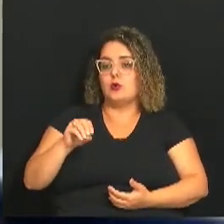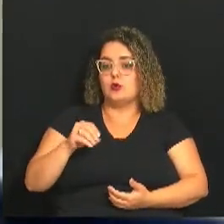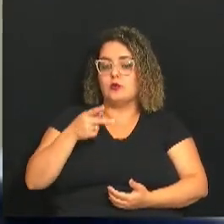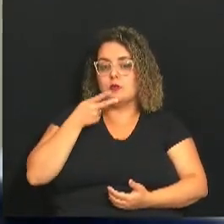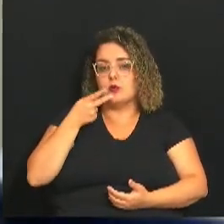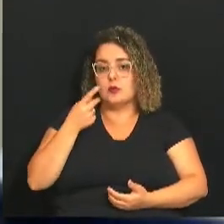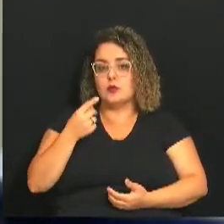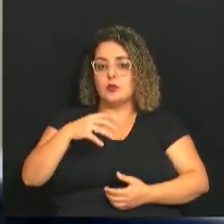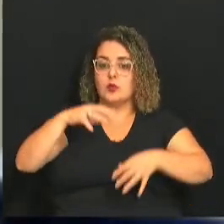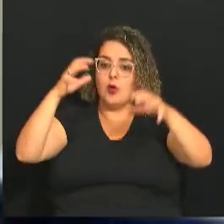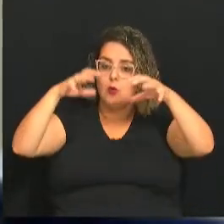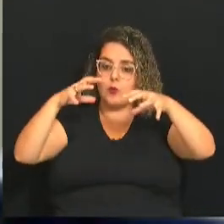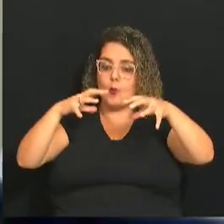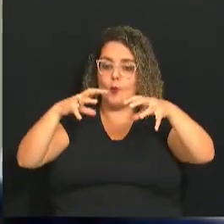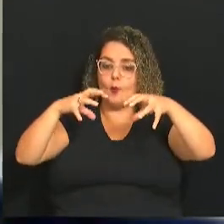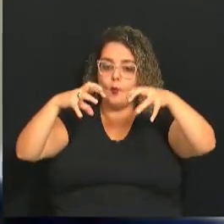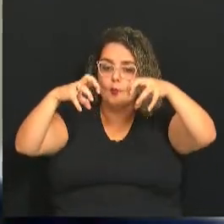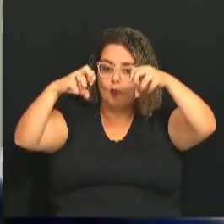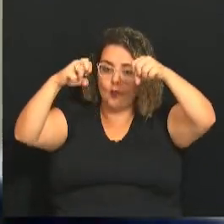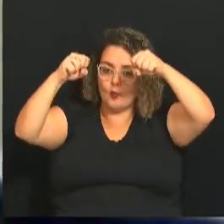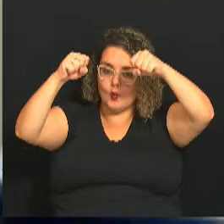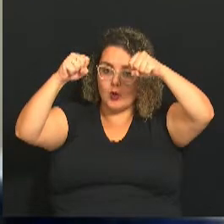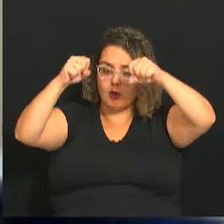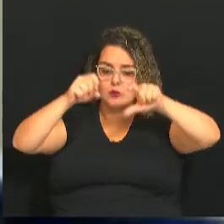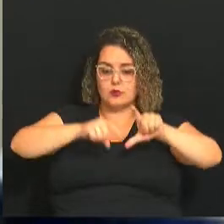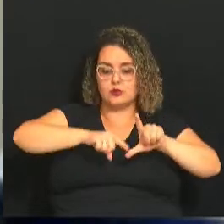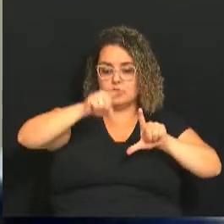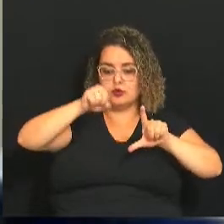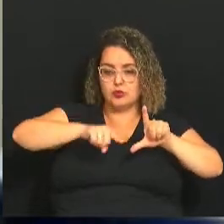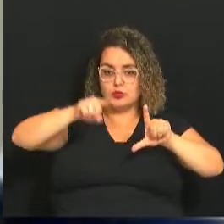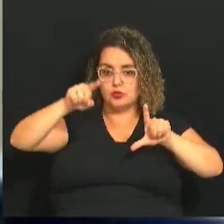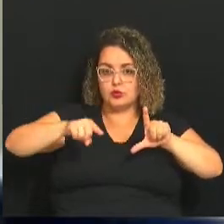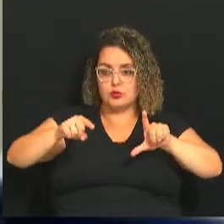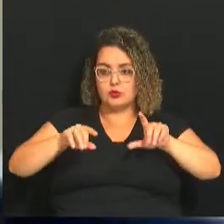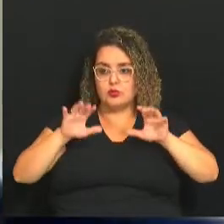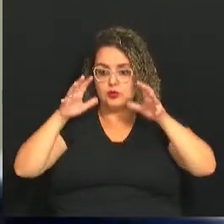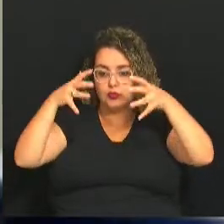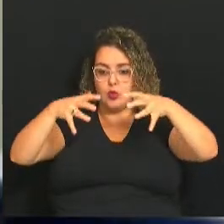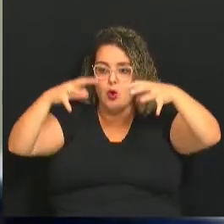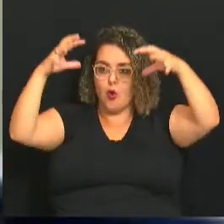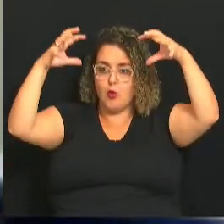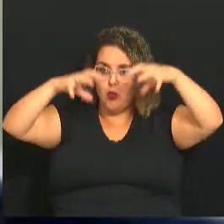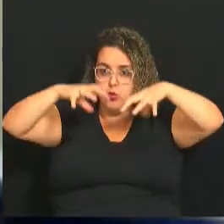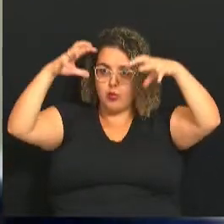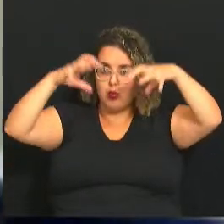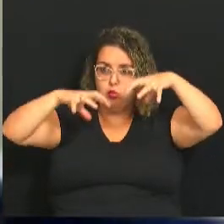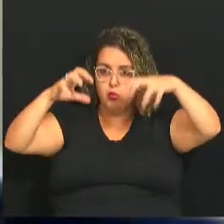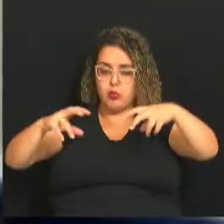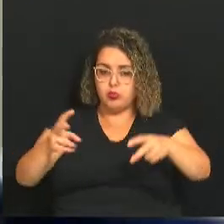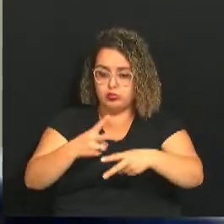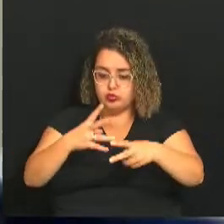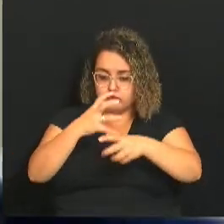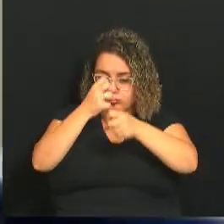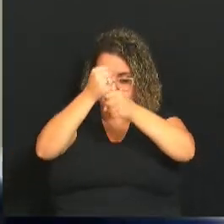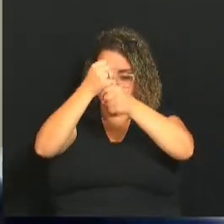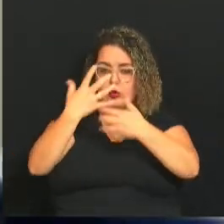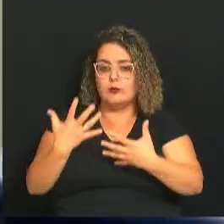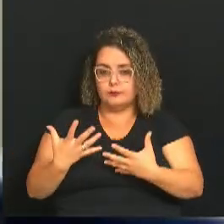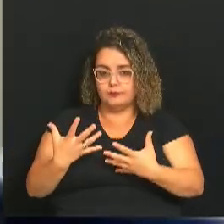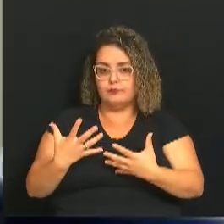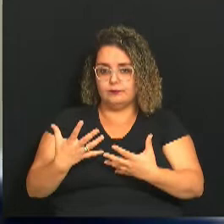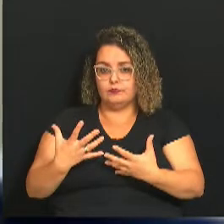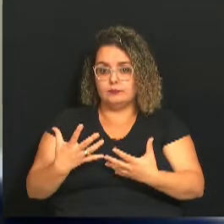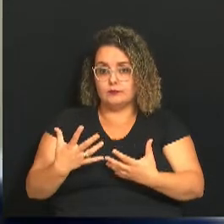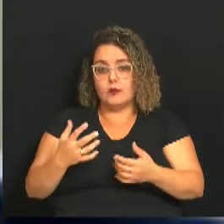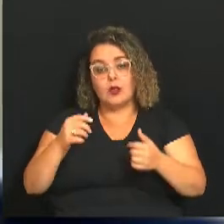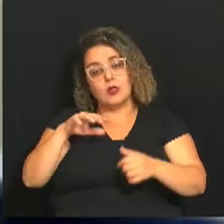de seca nós tivemos picos de concentração de chuvas. E isso daí é muito crítico para a